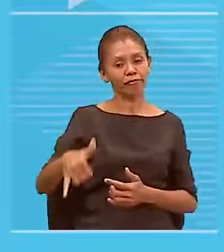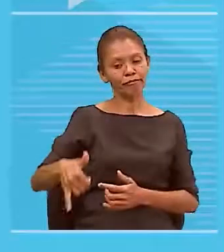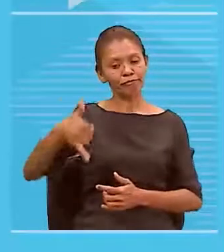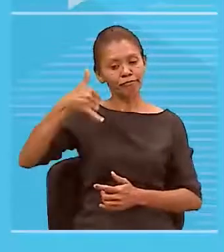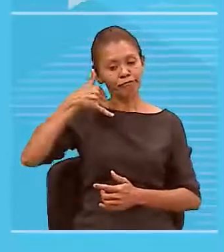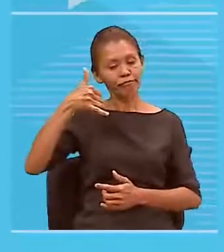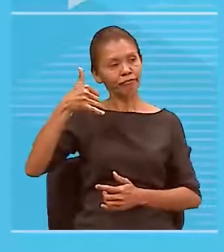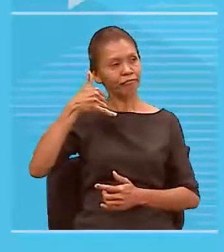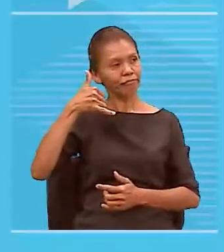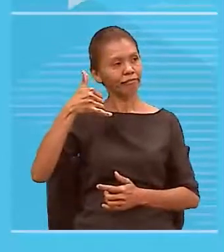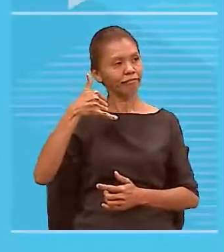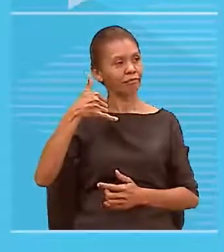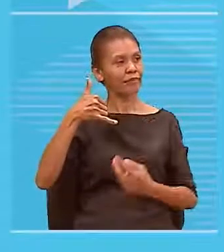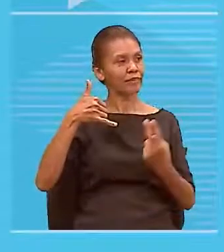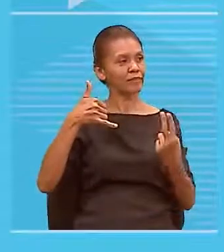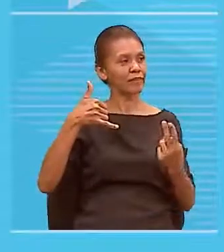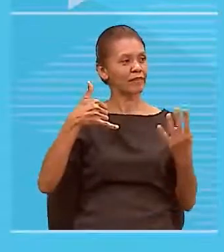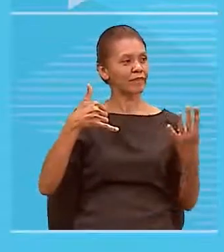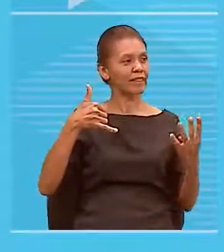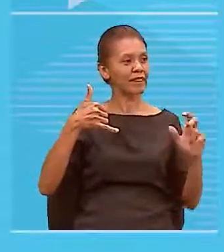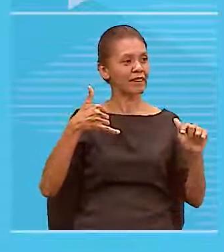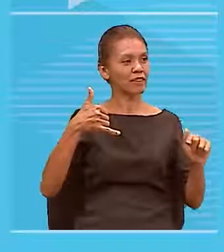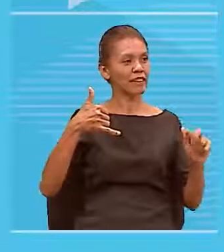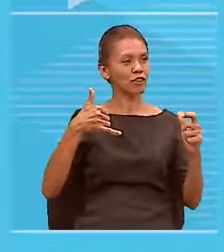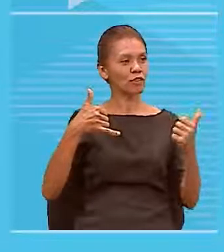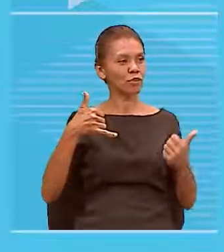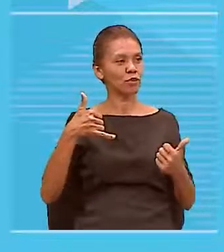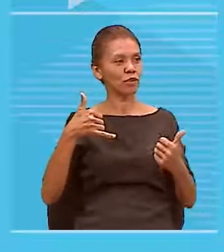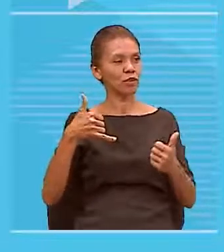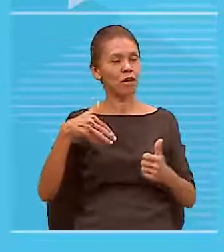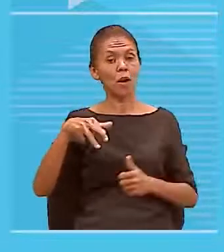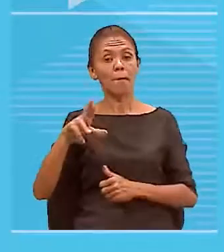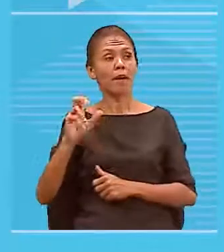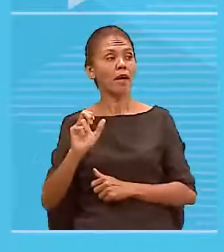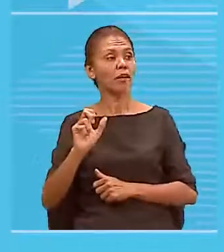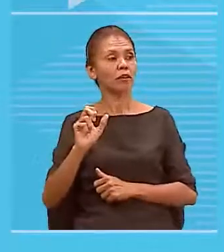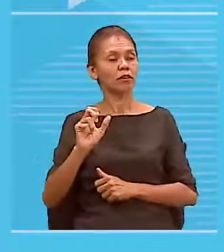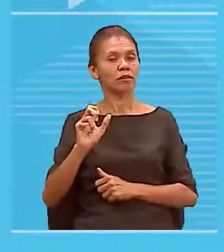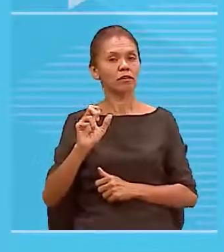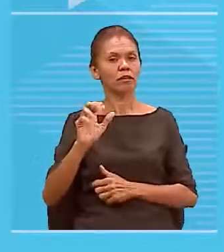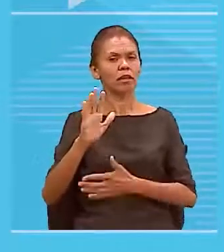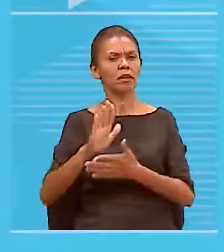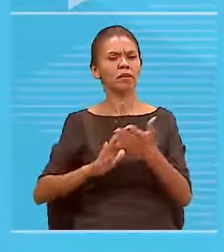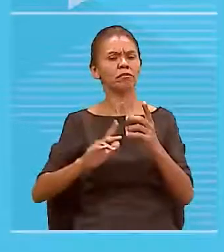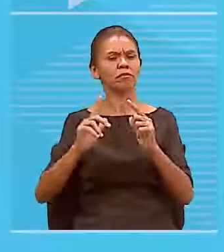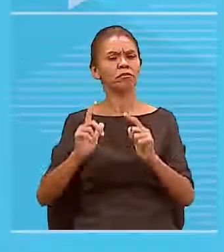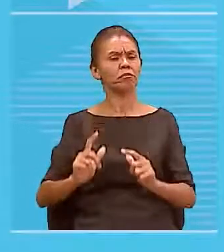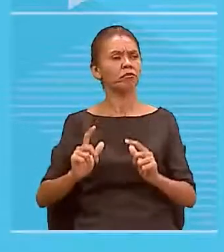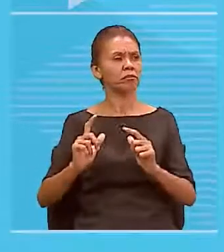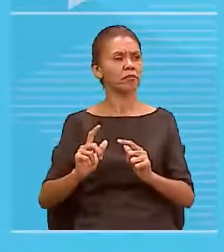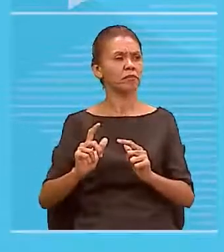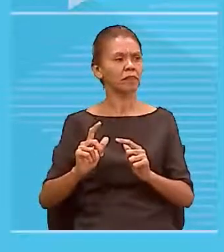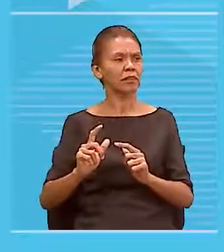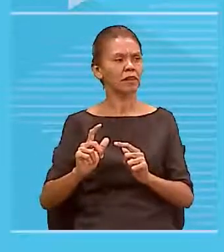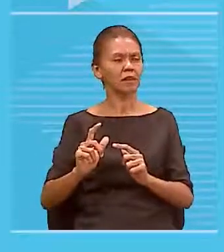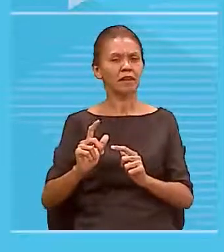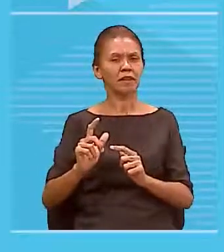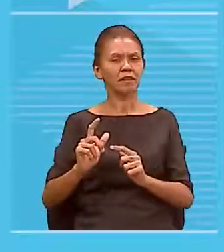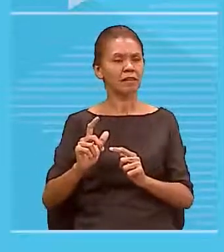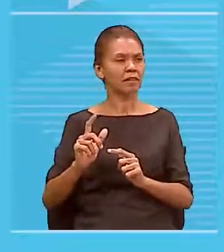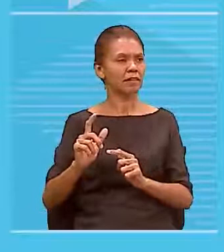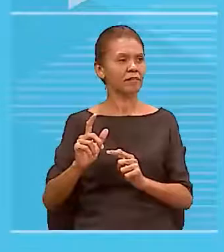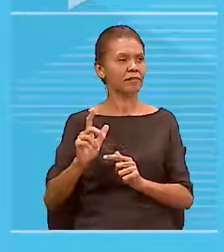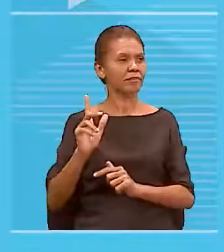2471254 Mauro puxa onde é que você andou Há quanto tempo que coisa